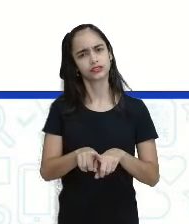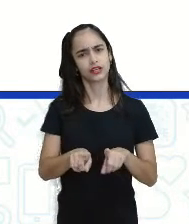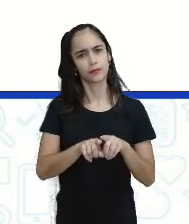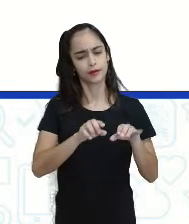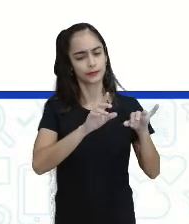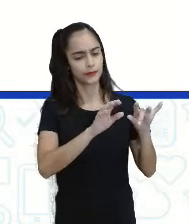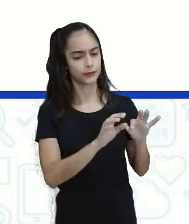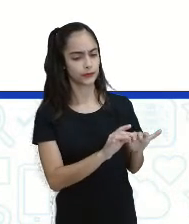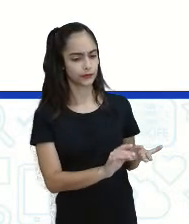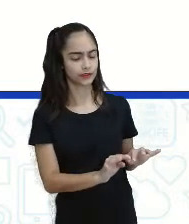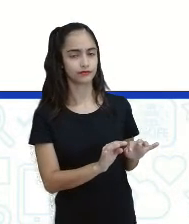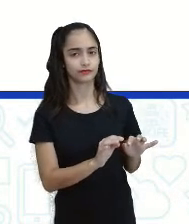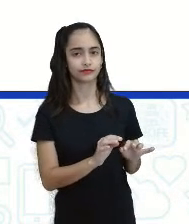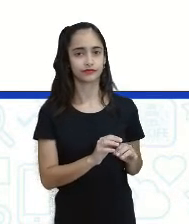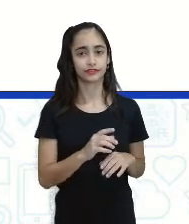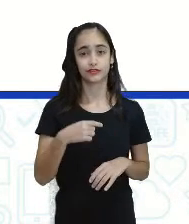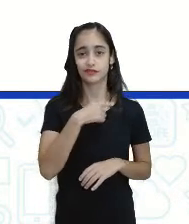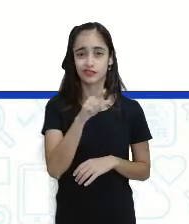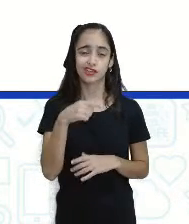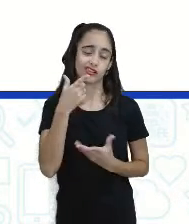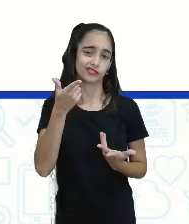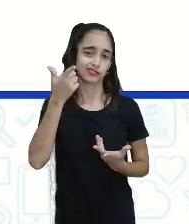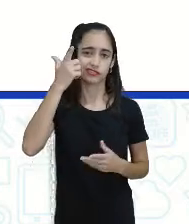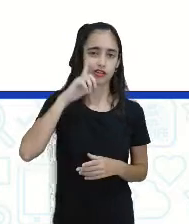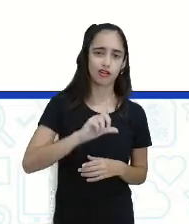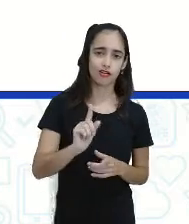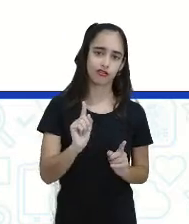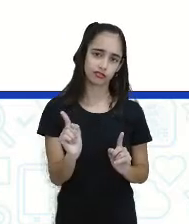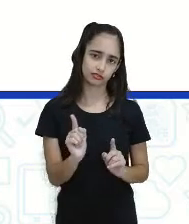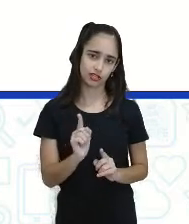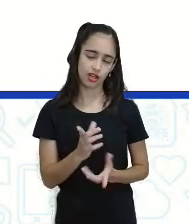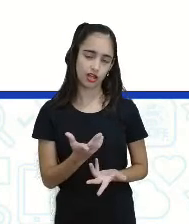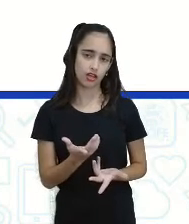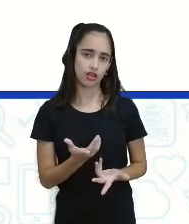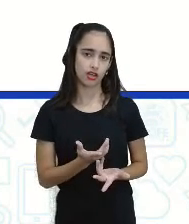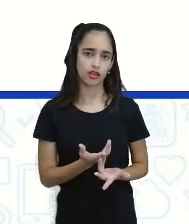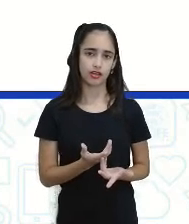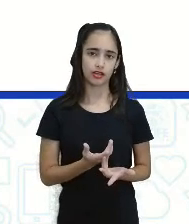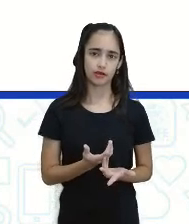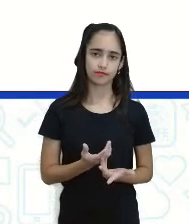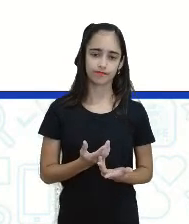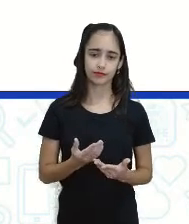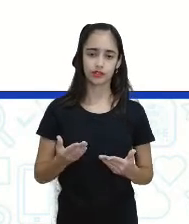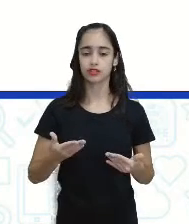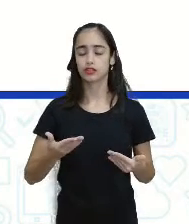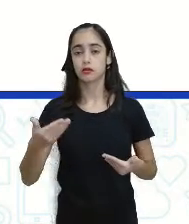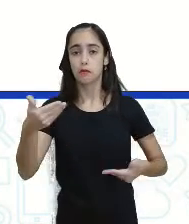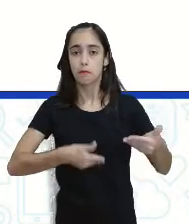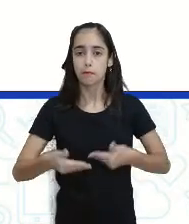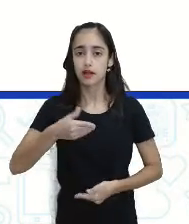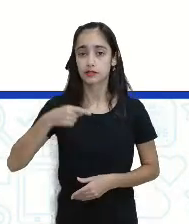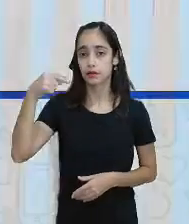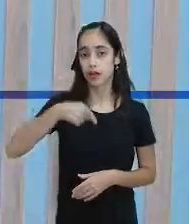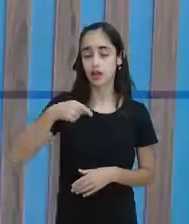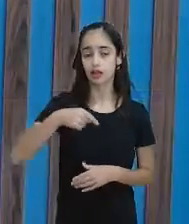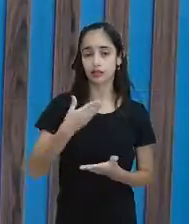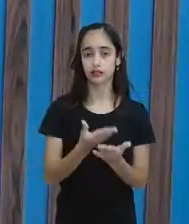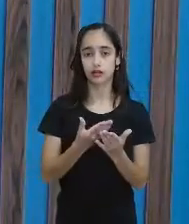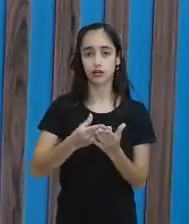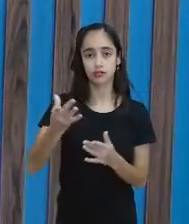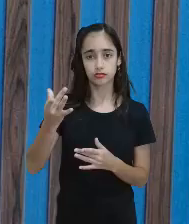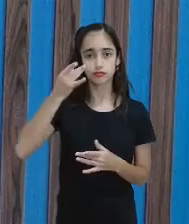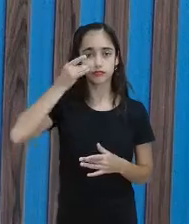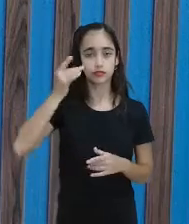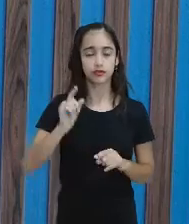comentar agora durante a aula ao vivo, né? De repente, se você não tem nosso aplicativo, vocês podem comentar lá no YouTube qualquer